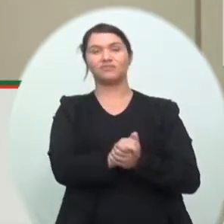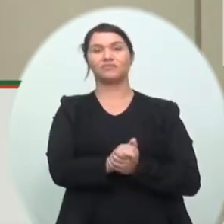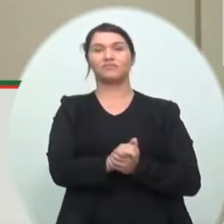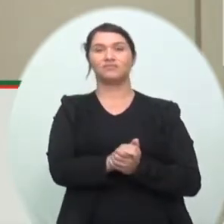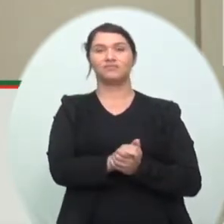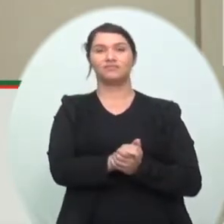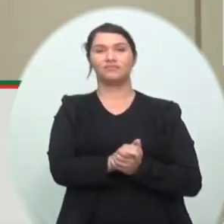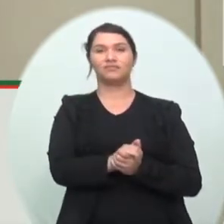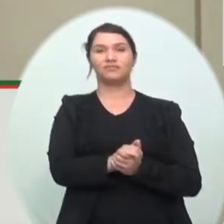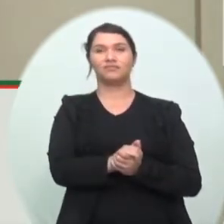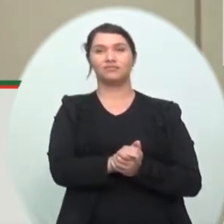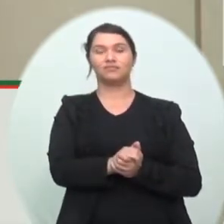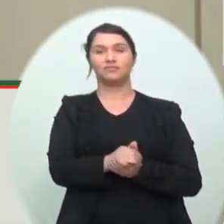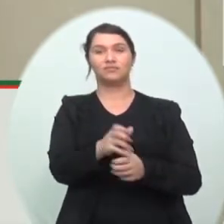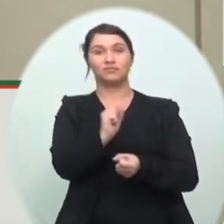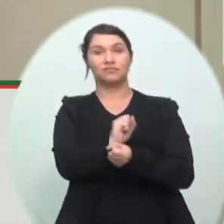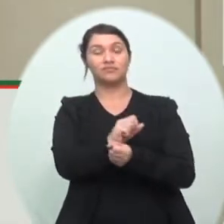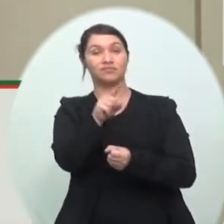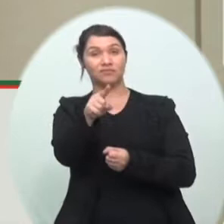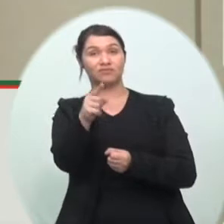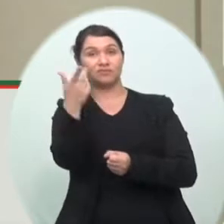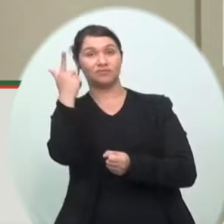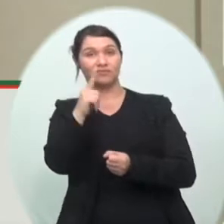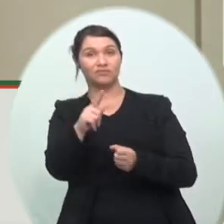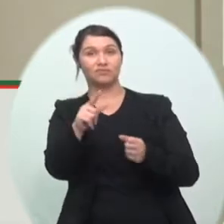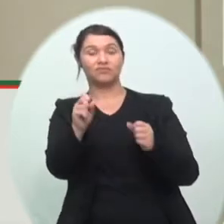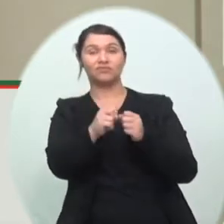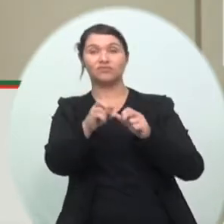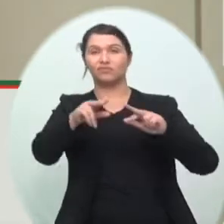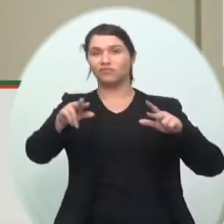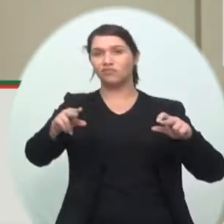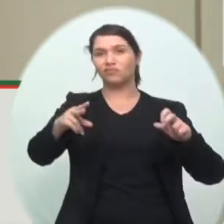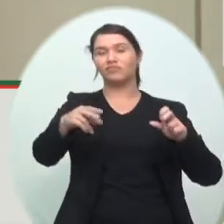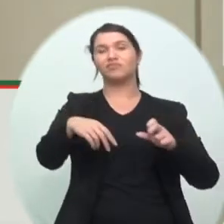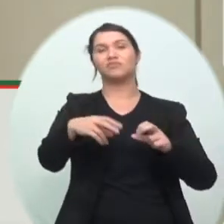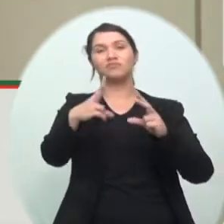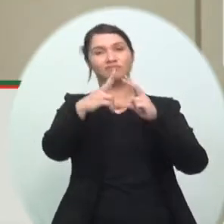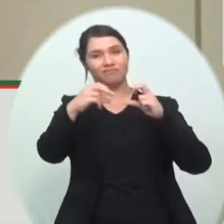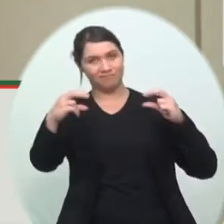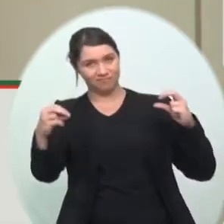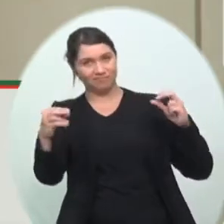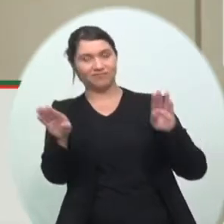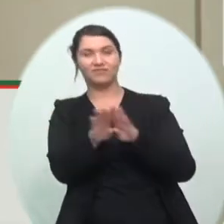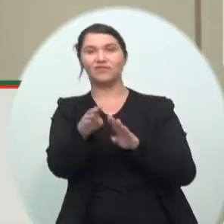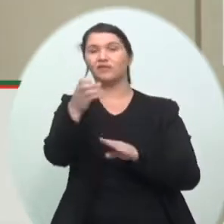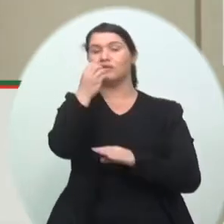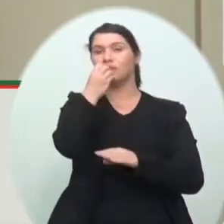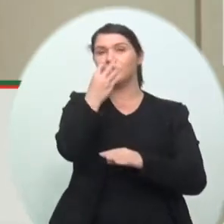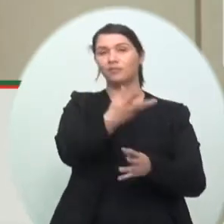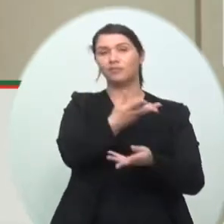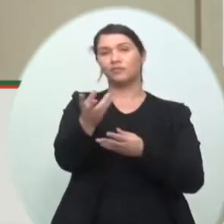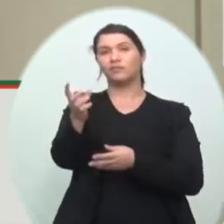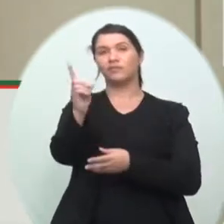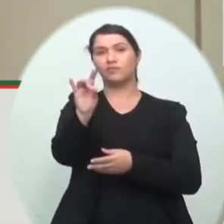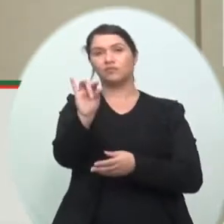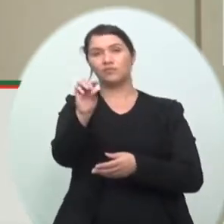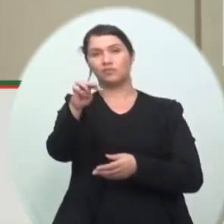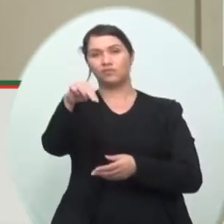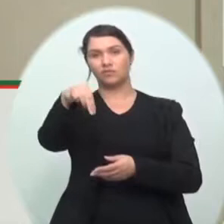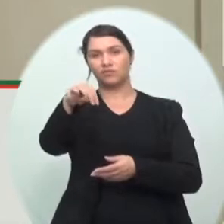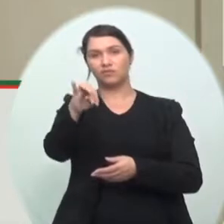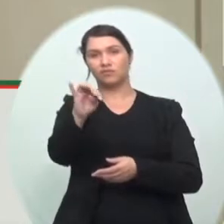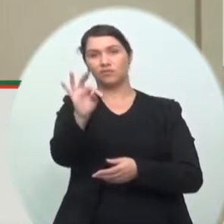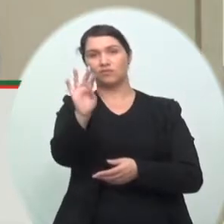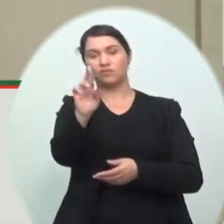o que você fez de brilhante aqui. Boas-vindas também ao Dimitri, né? Também é um mesmo